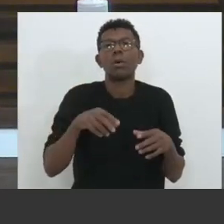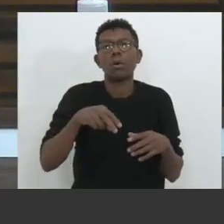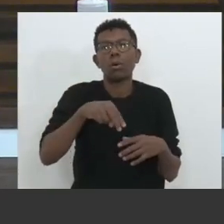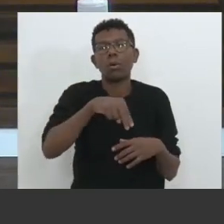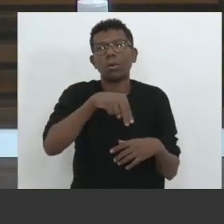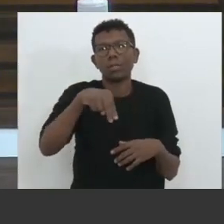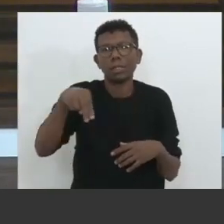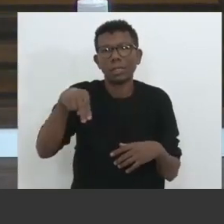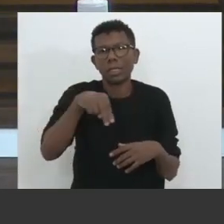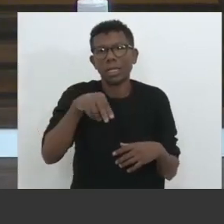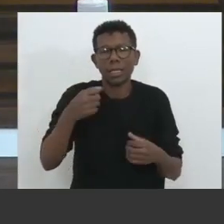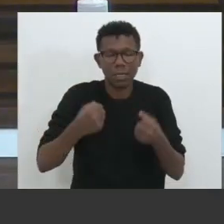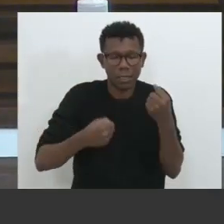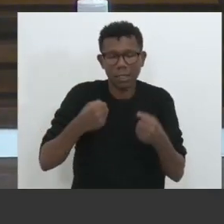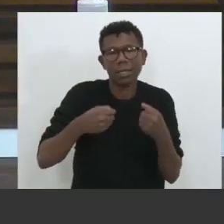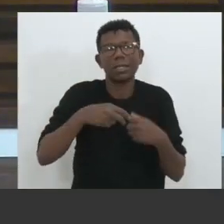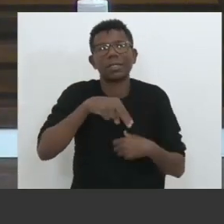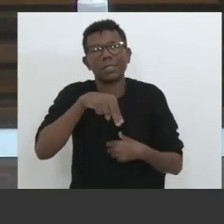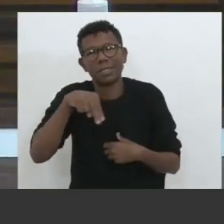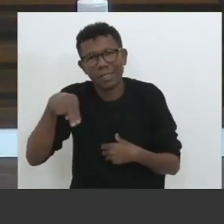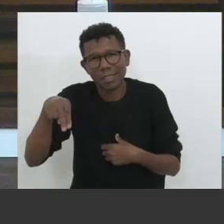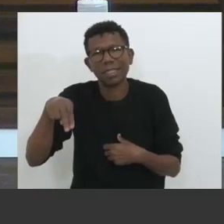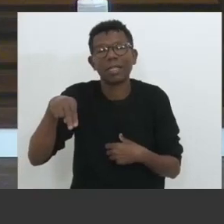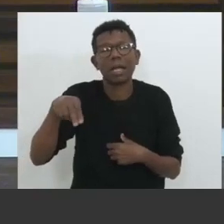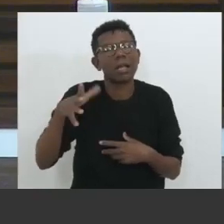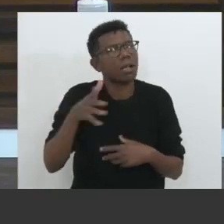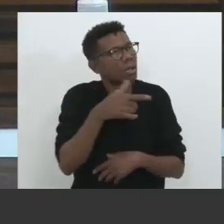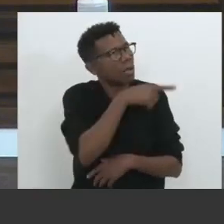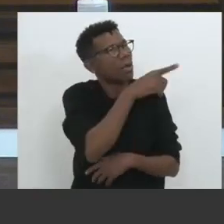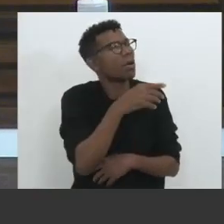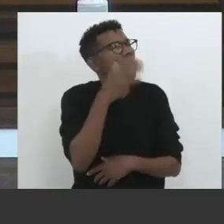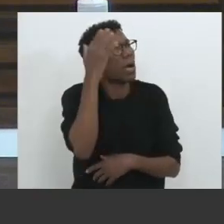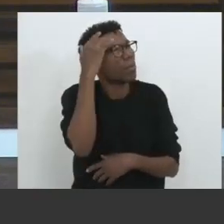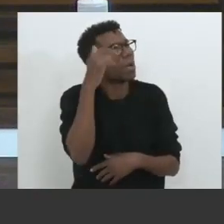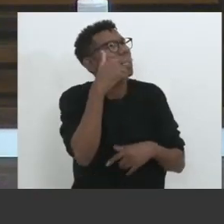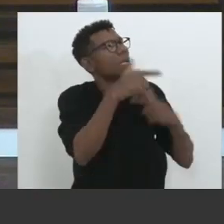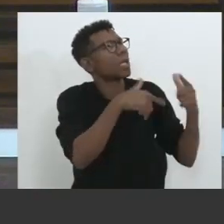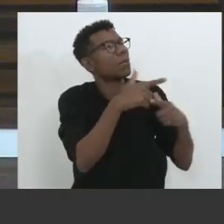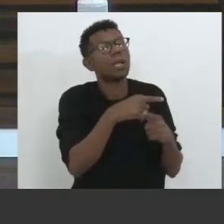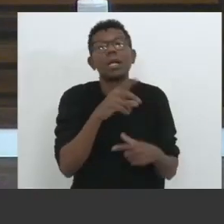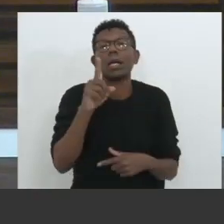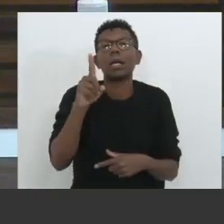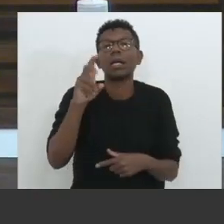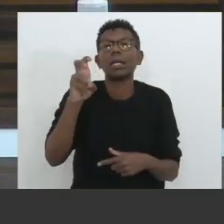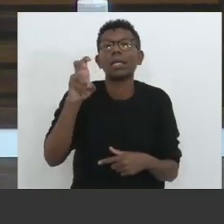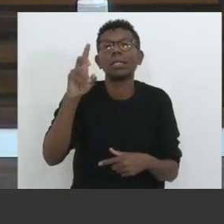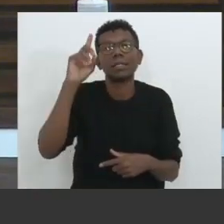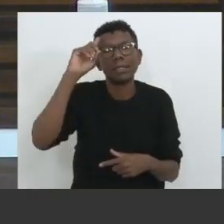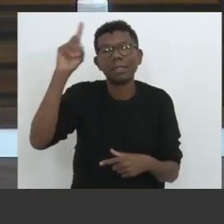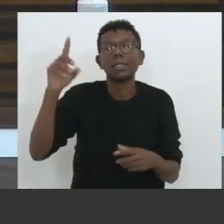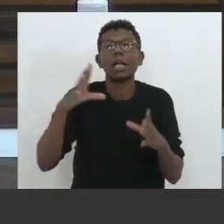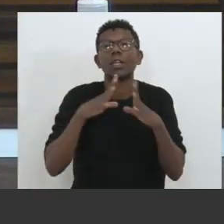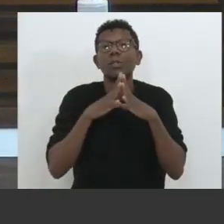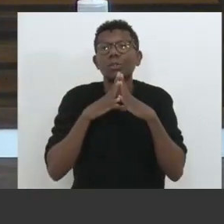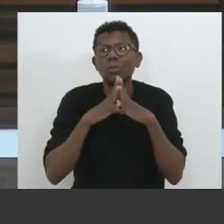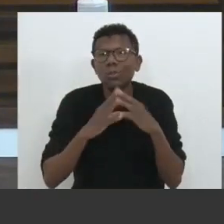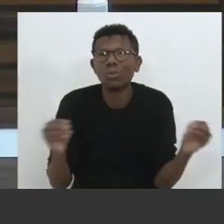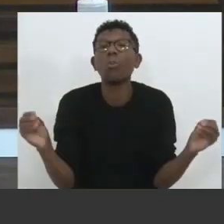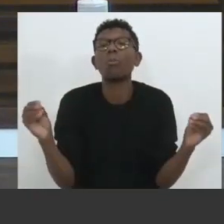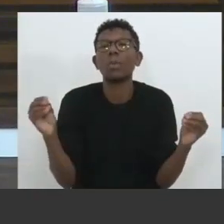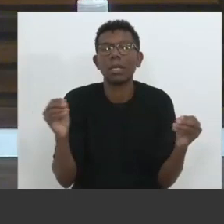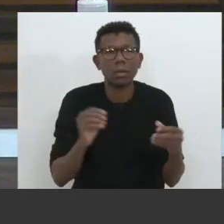falei olha nesse menino a Fi tá bom acho que amanhã ele vai trabalhar né Não apareceu por 15 dias 15 dias